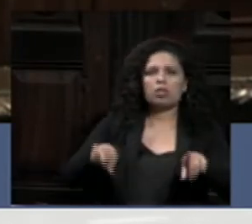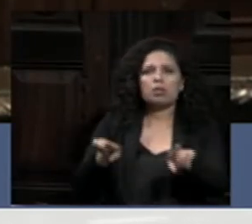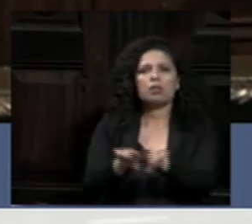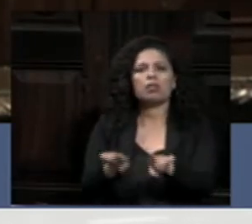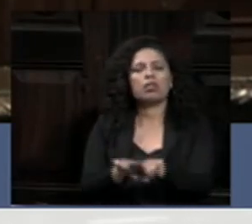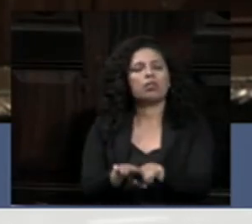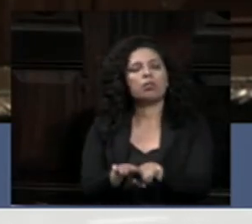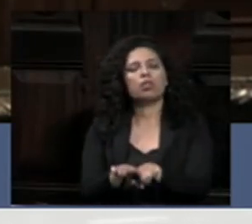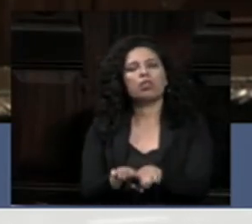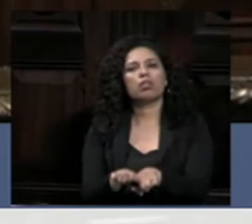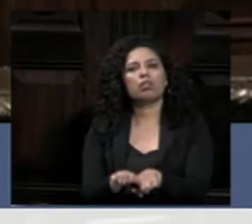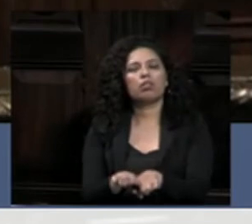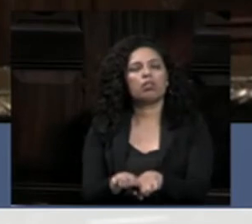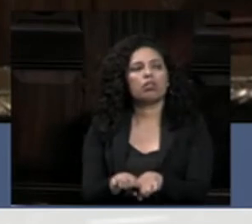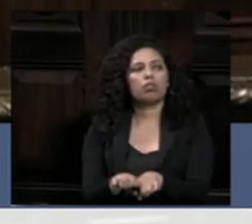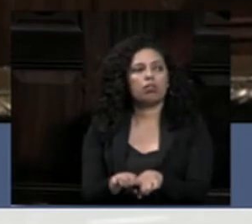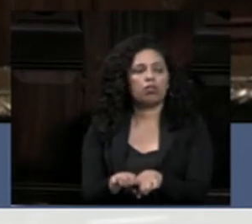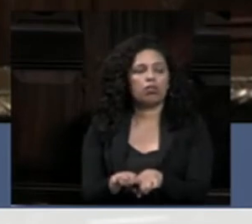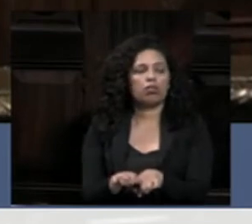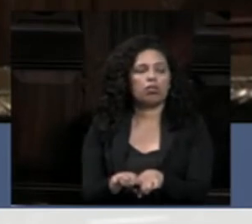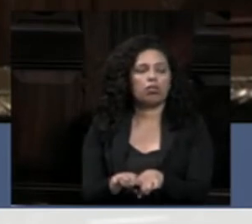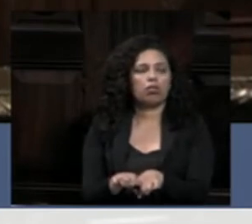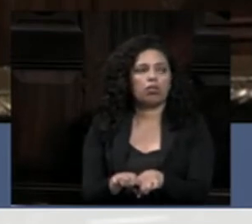for necessário,